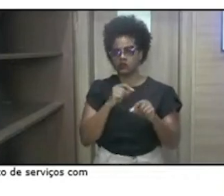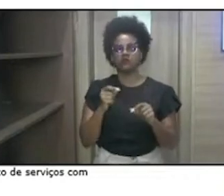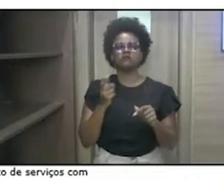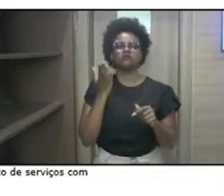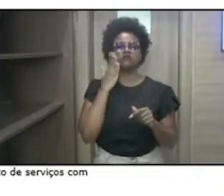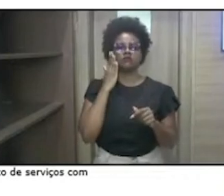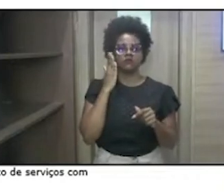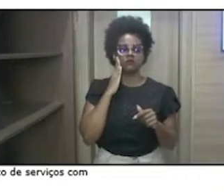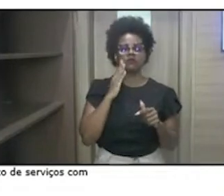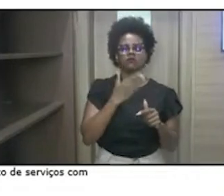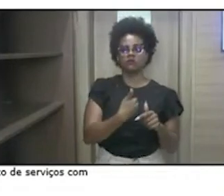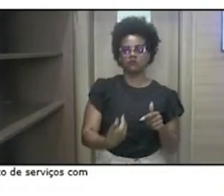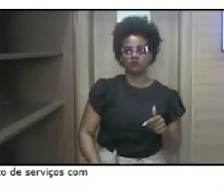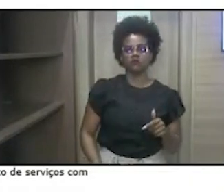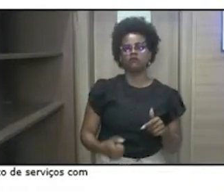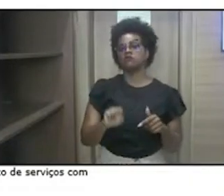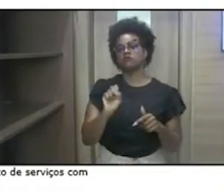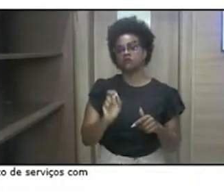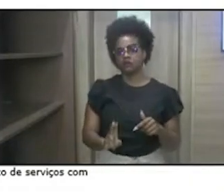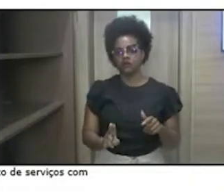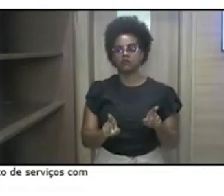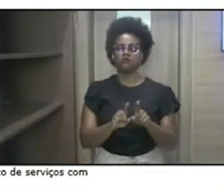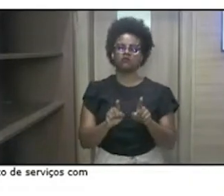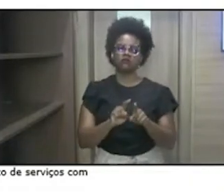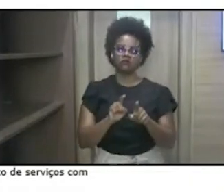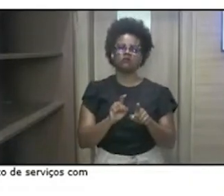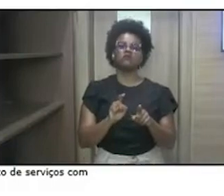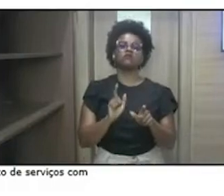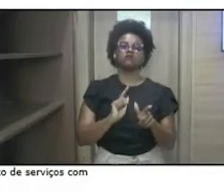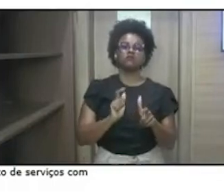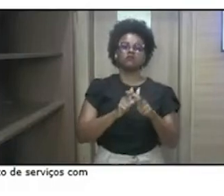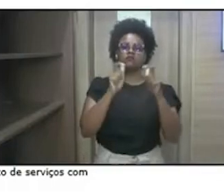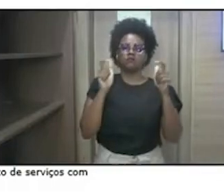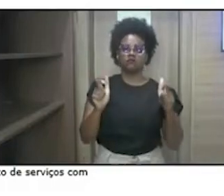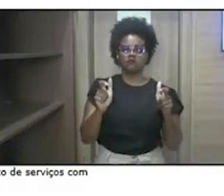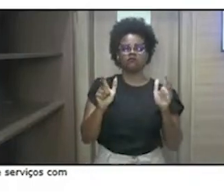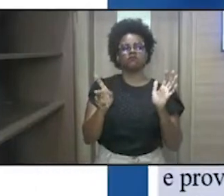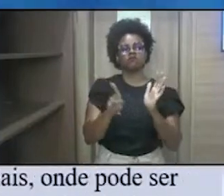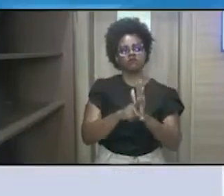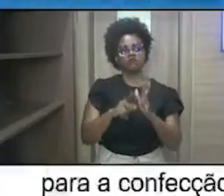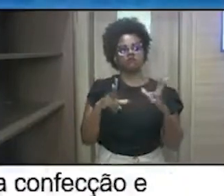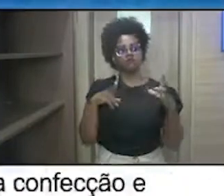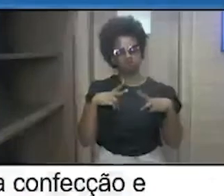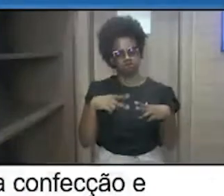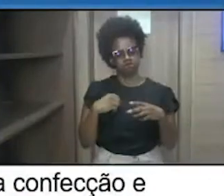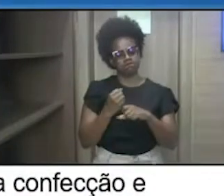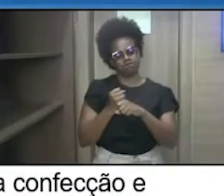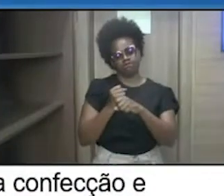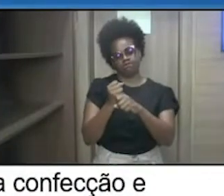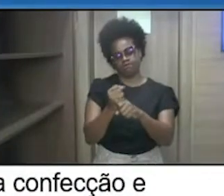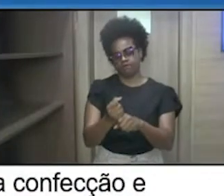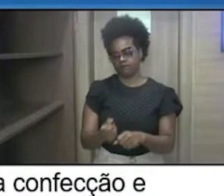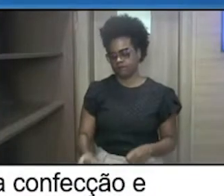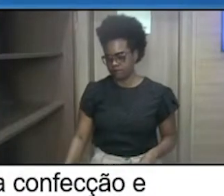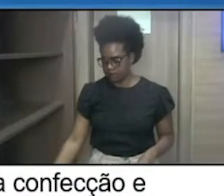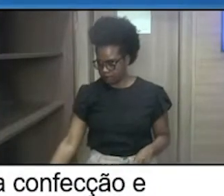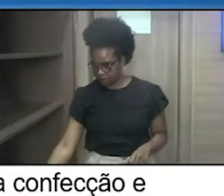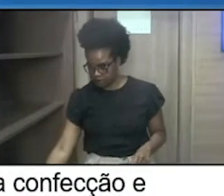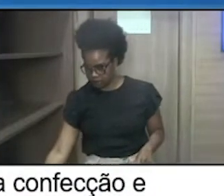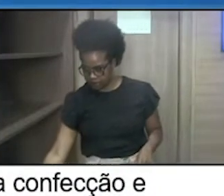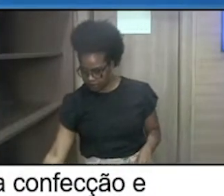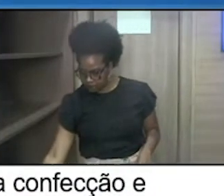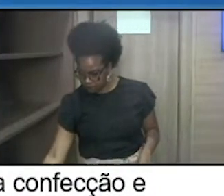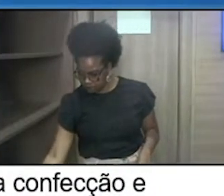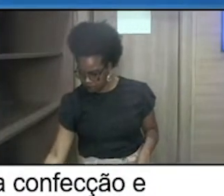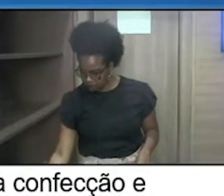instrumentos públicos e as regiões Sudeste e Sul apresentam maior incremento dos segmentos privados ao longo dos anos. Eu vou trazer agora